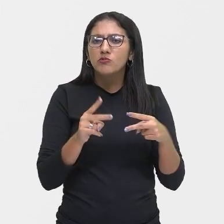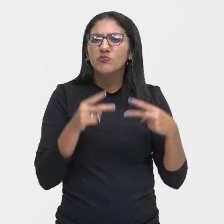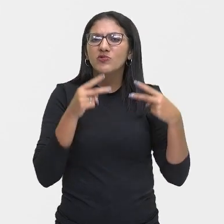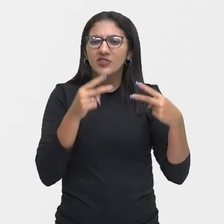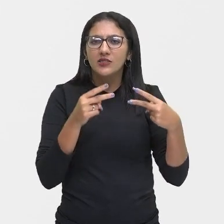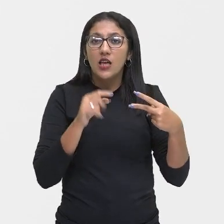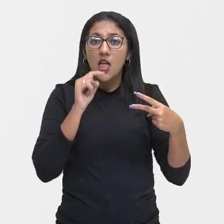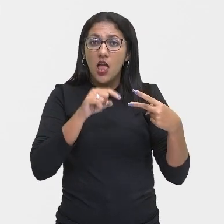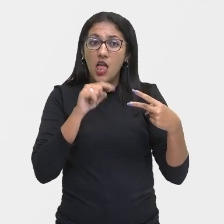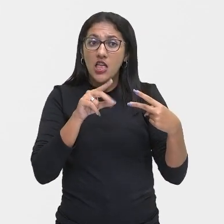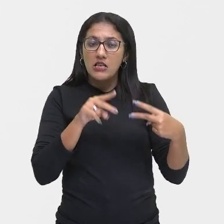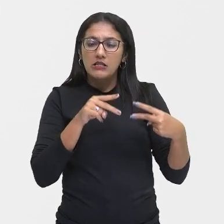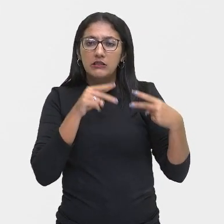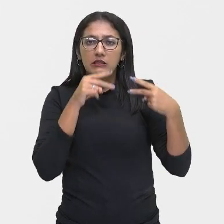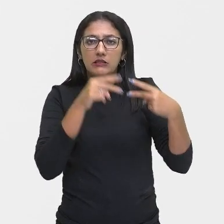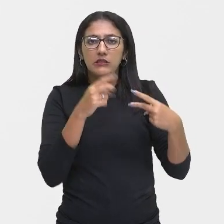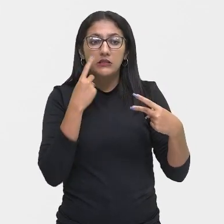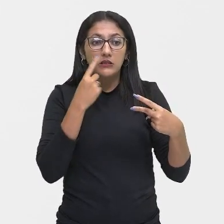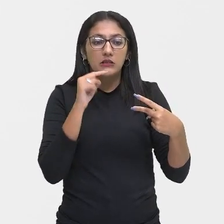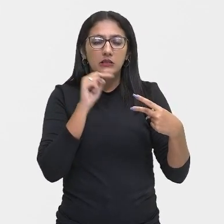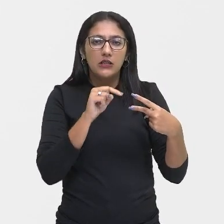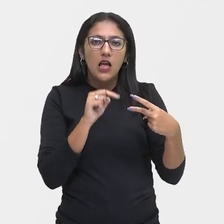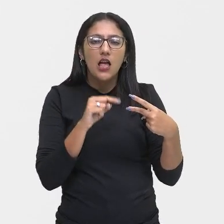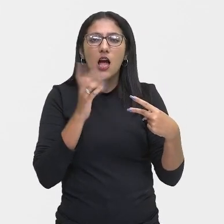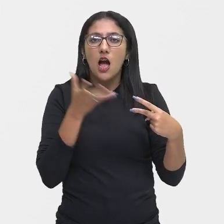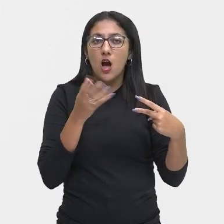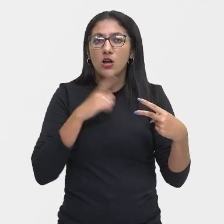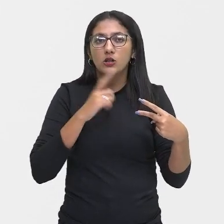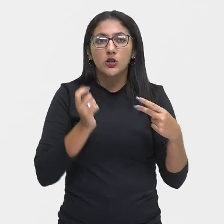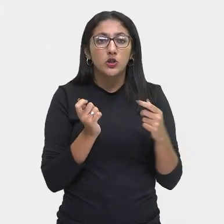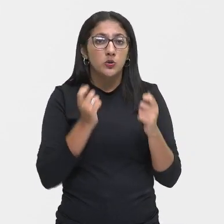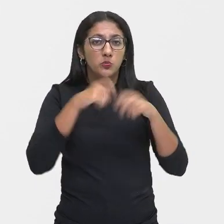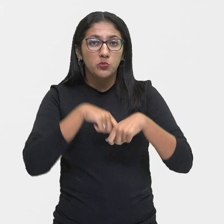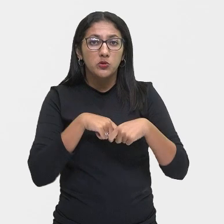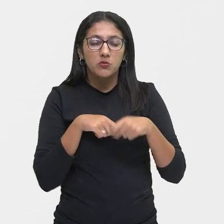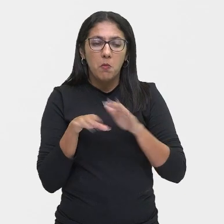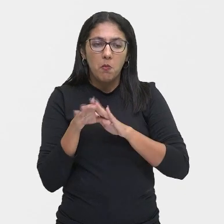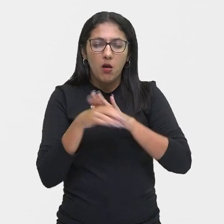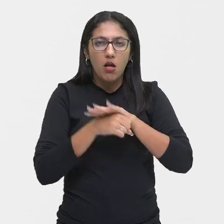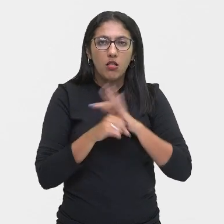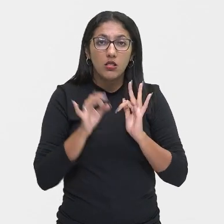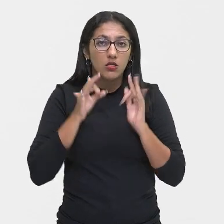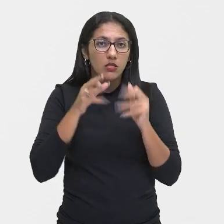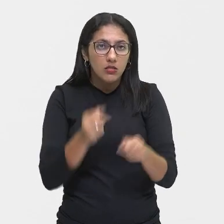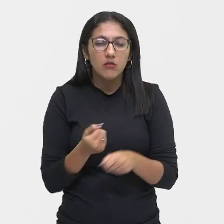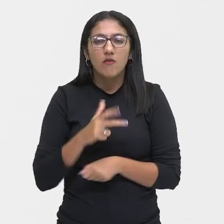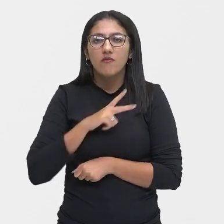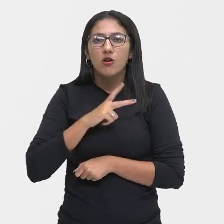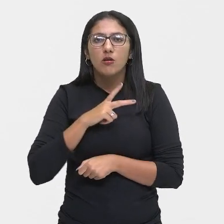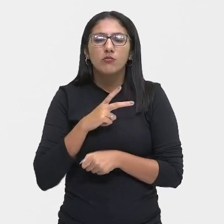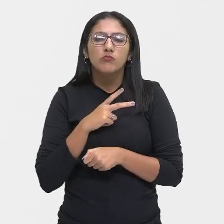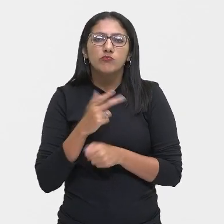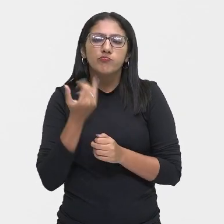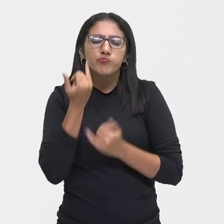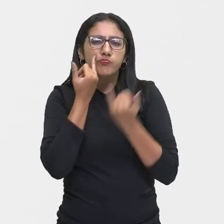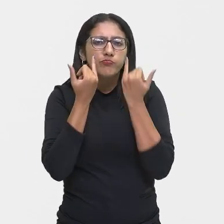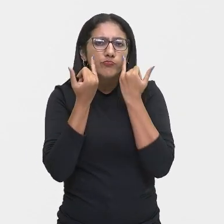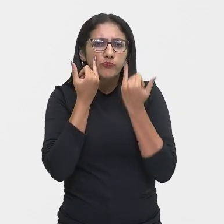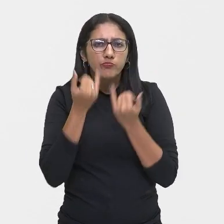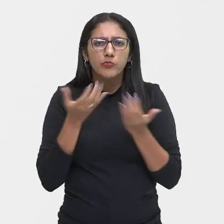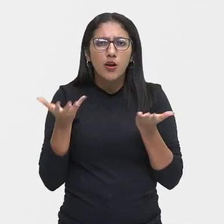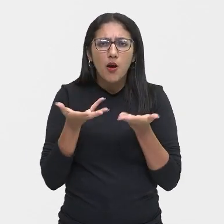meio desse link que o cybercriminoso vai coletar suas informações e usá-las